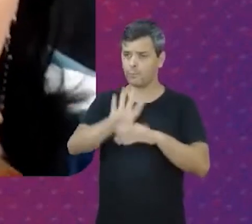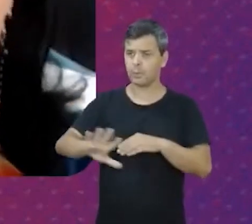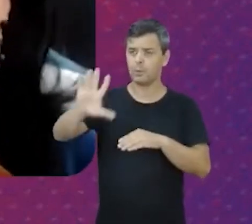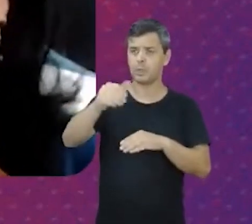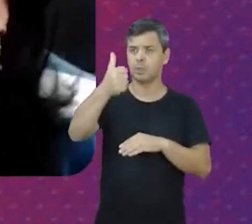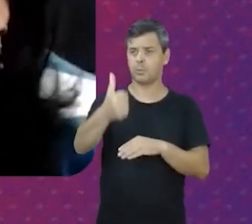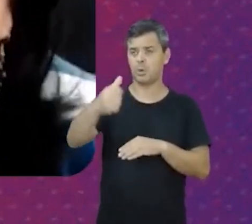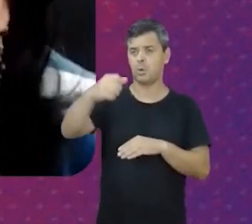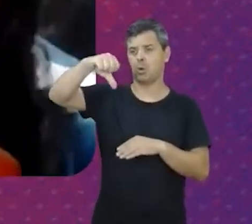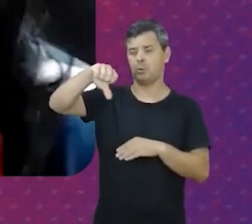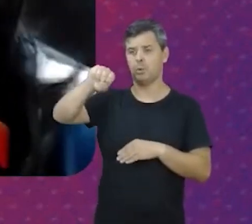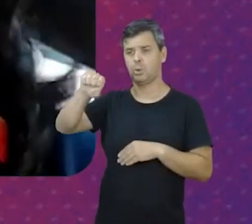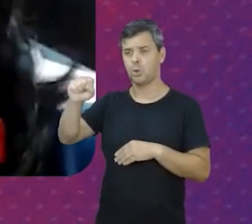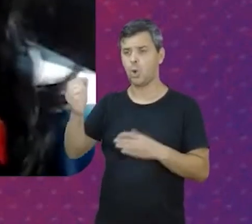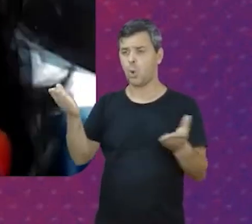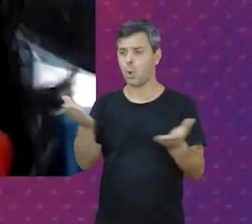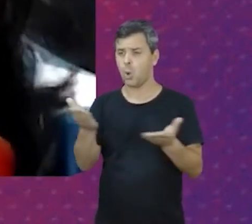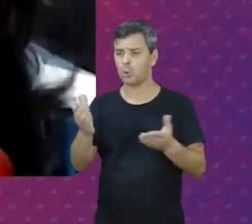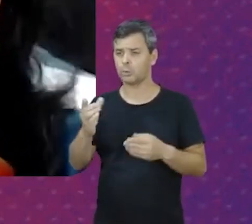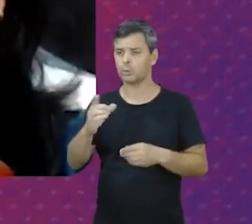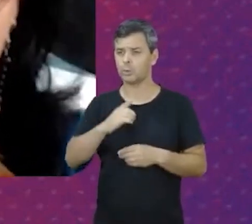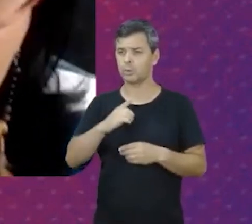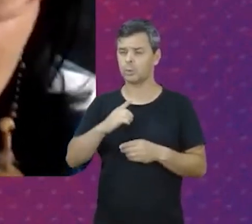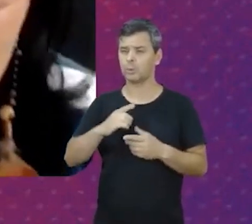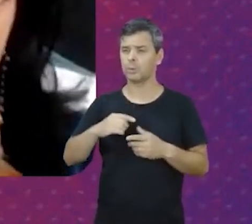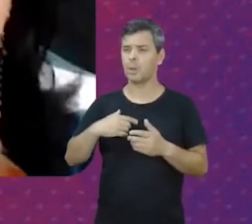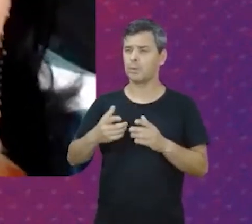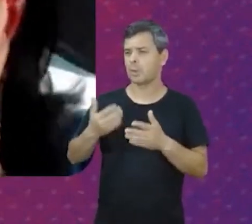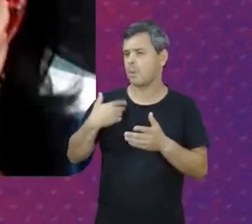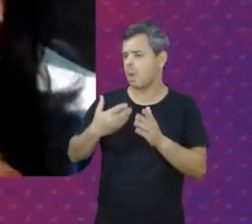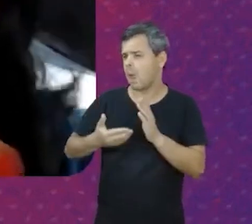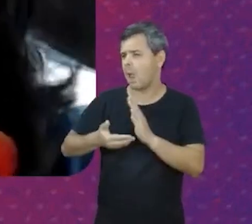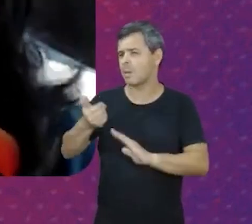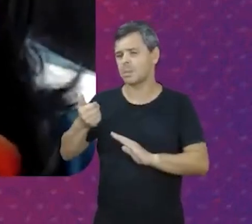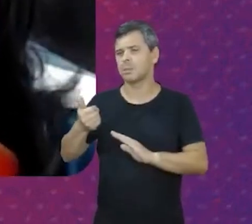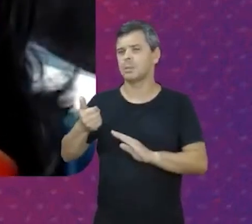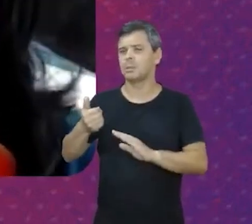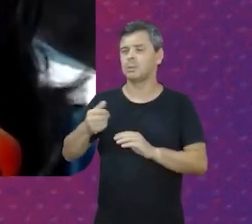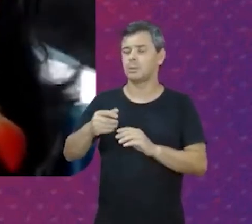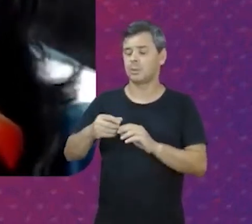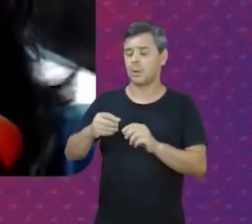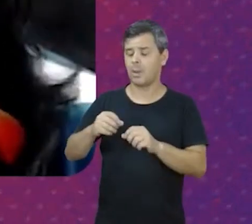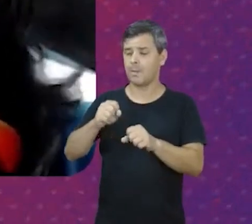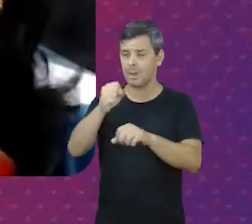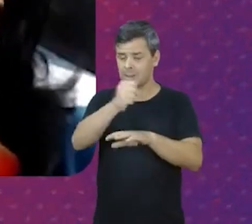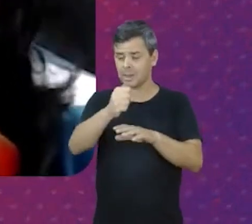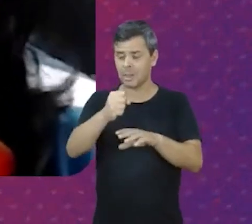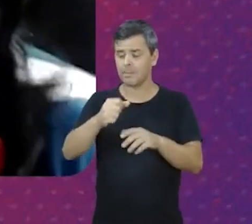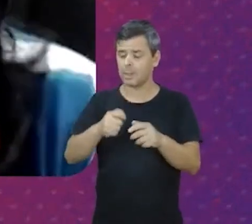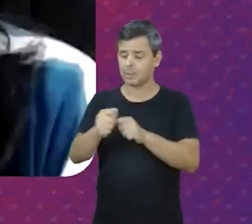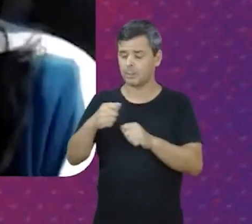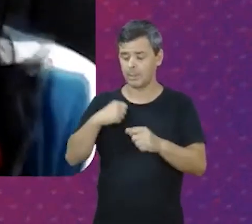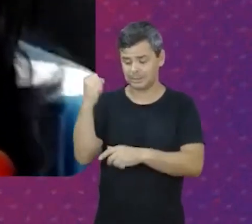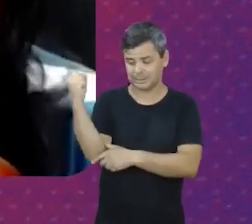de 1988. Hoje existe extermínio do povo indígena? Existe, mas ele só não é mais grave